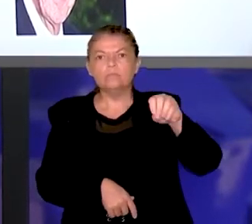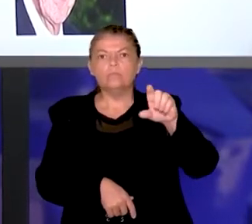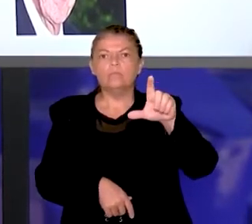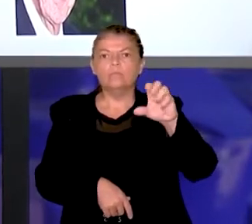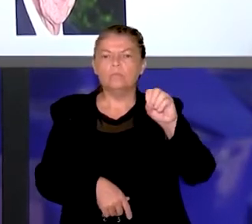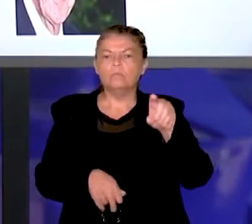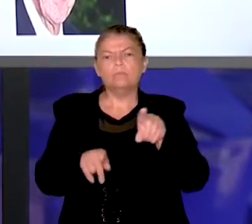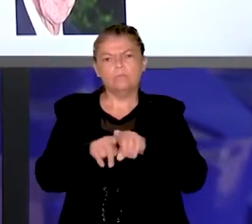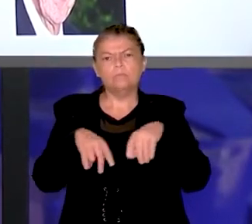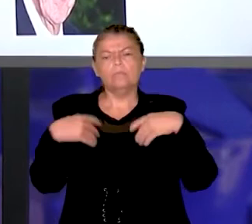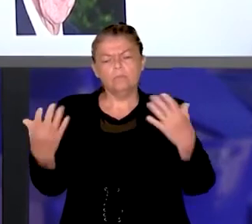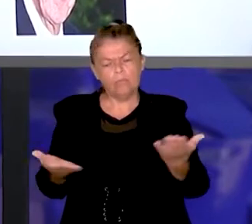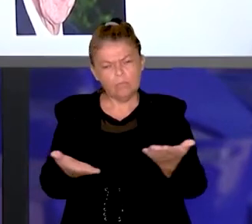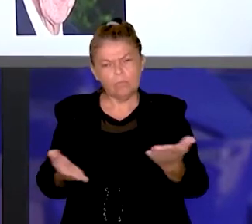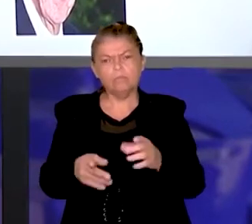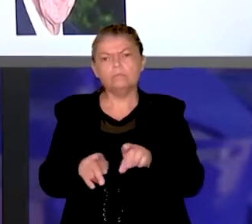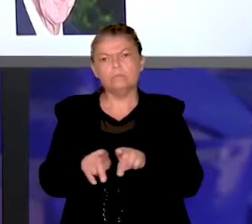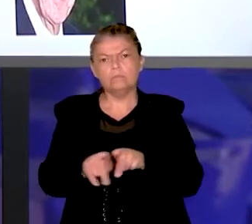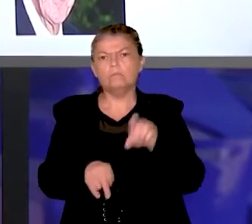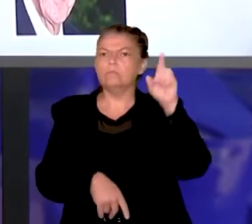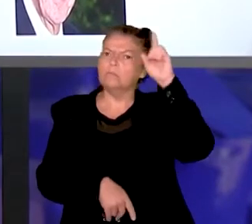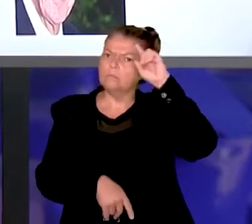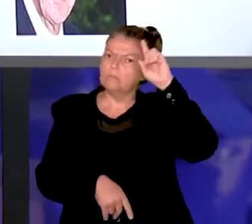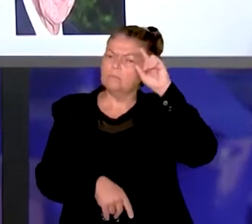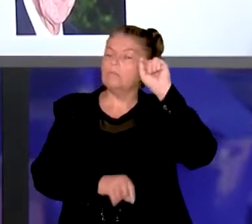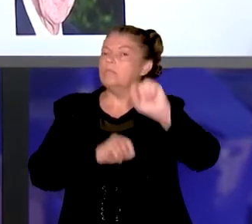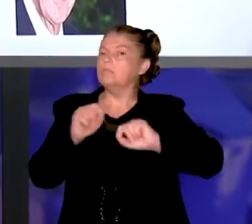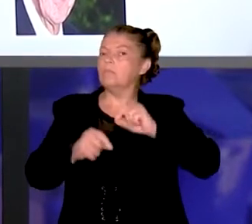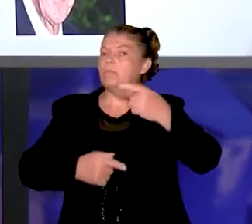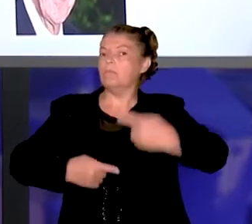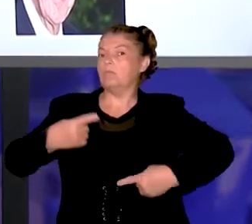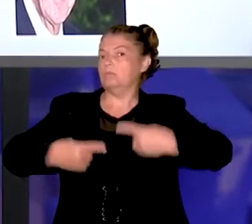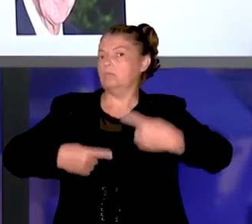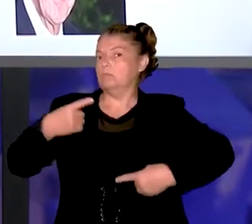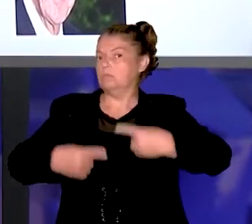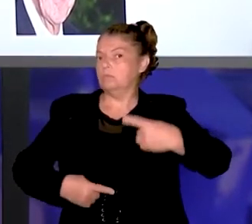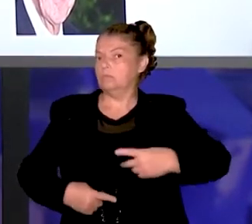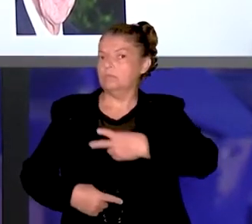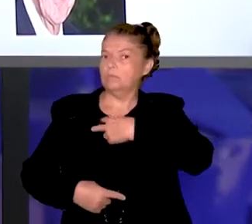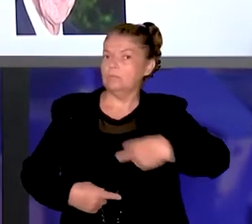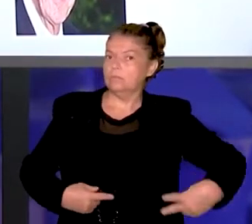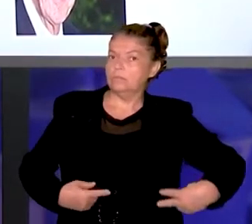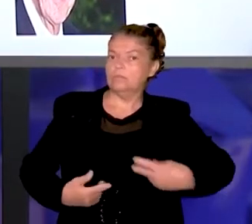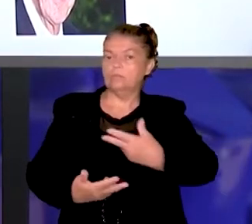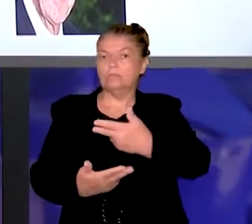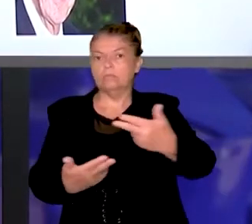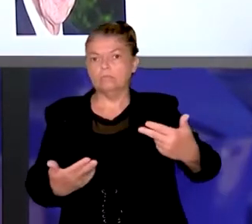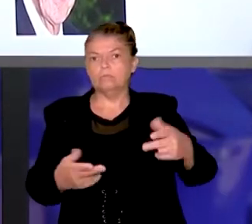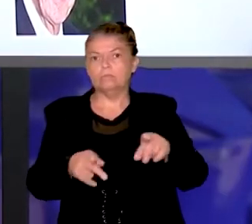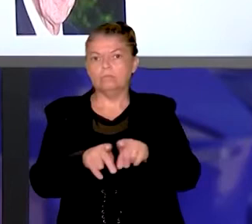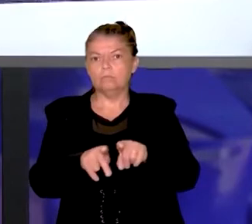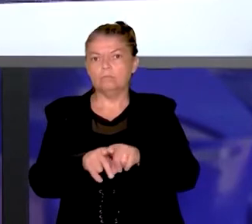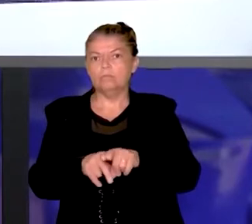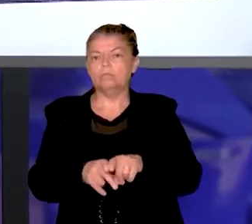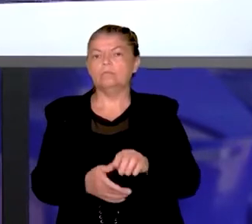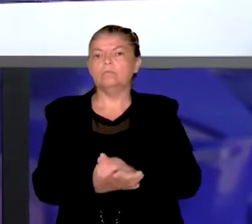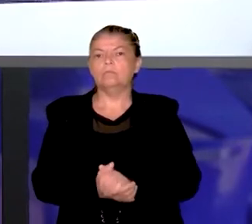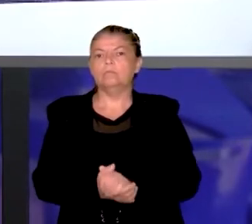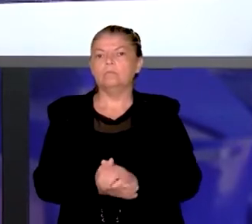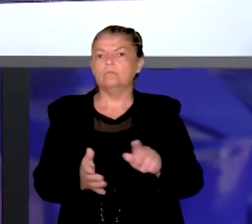utilizado, nos dias atuais, também como mapa político e utiliza-se também nas coordenadas geográficas.